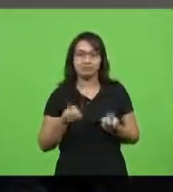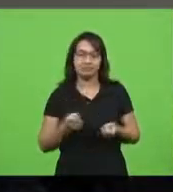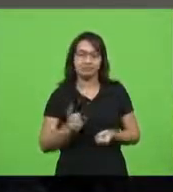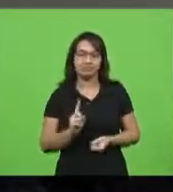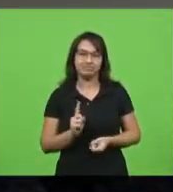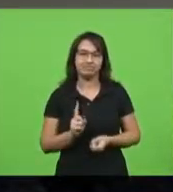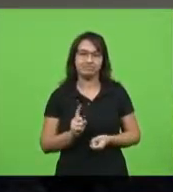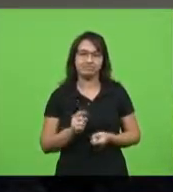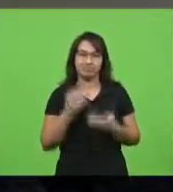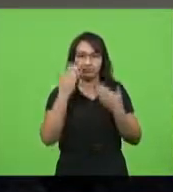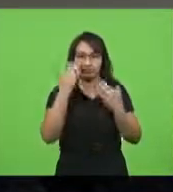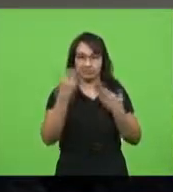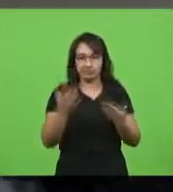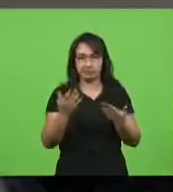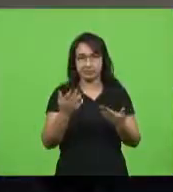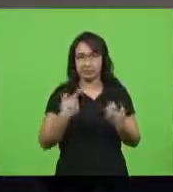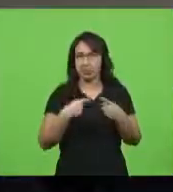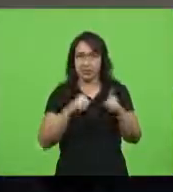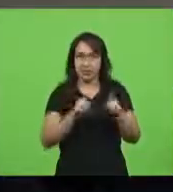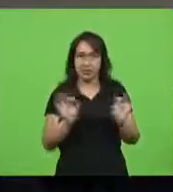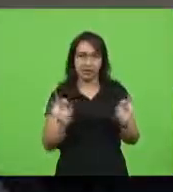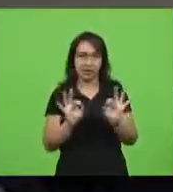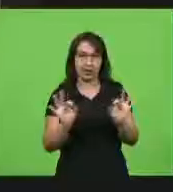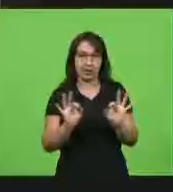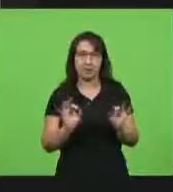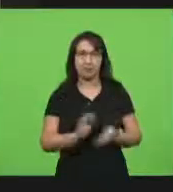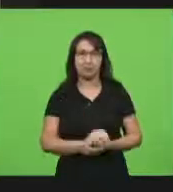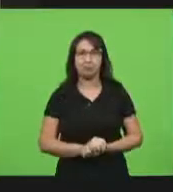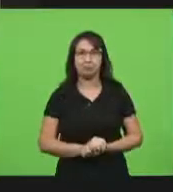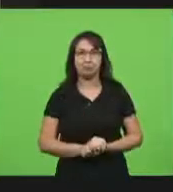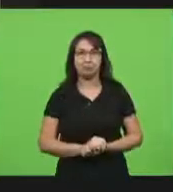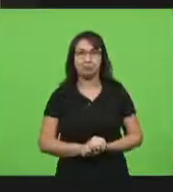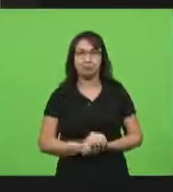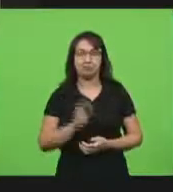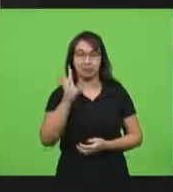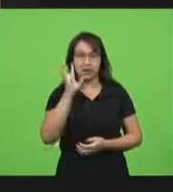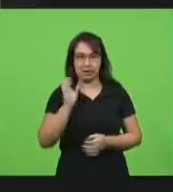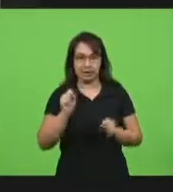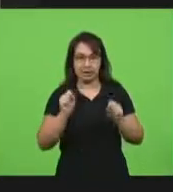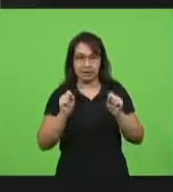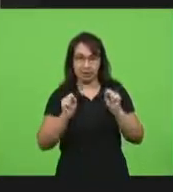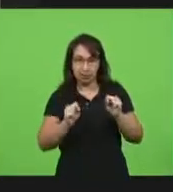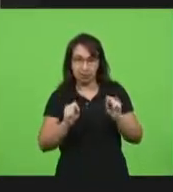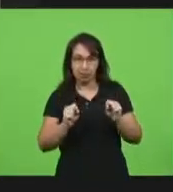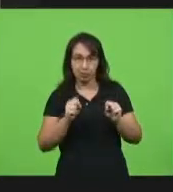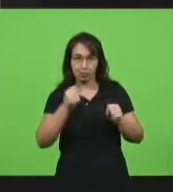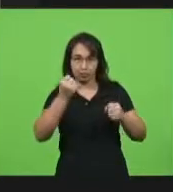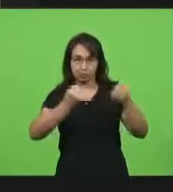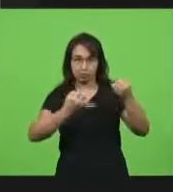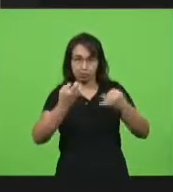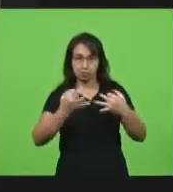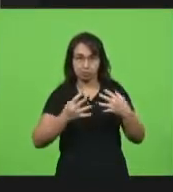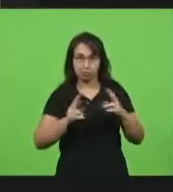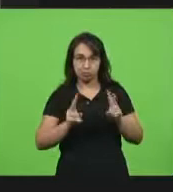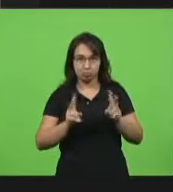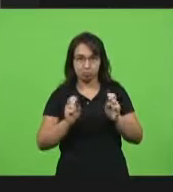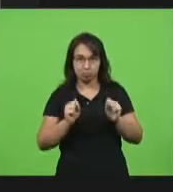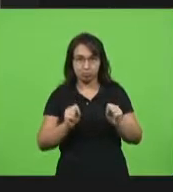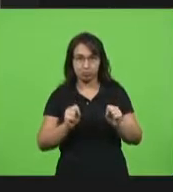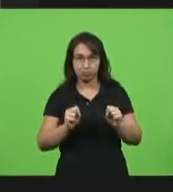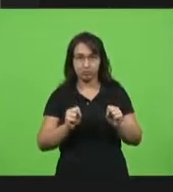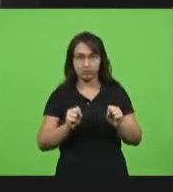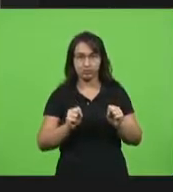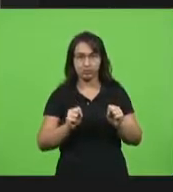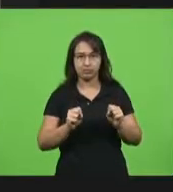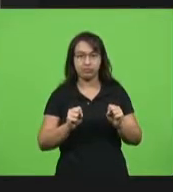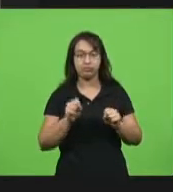obrigado, Coronel Charles. Nada contra o senhor. Não sei se eu posso falar mais alguma coisa. Pode. Sim, só nós vamos seguir a ordem